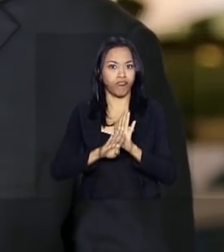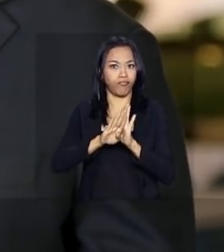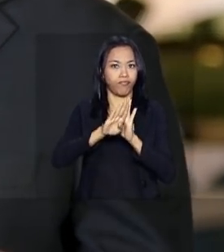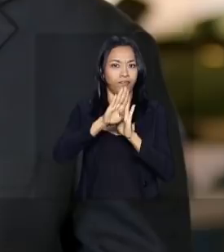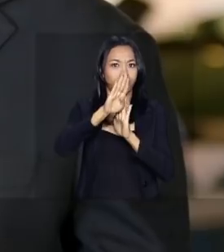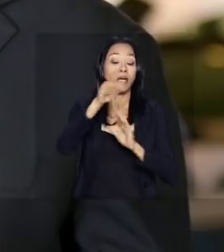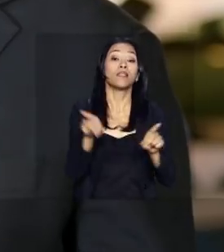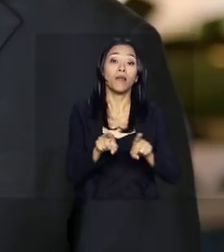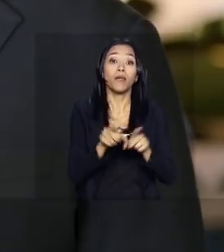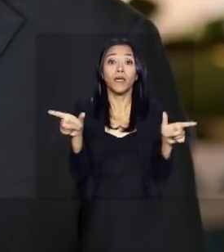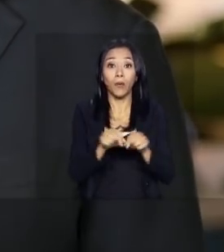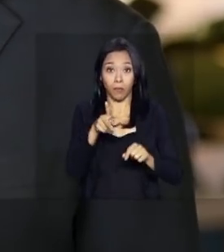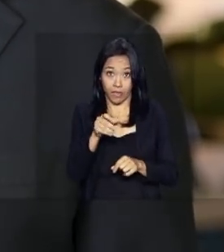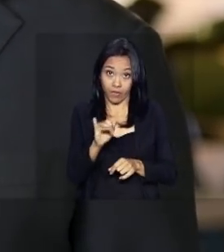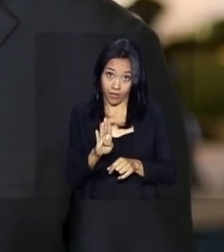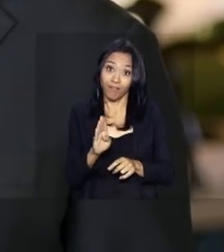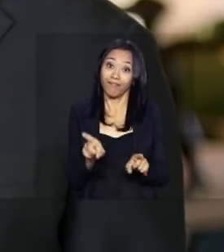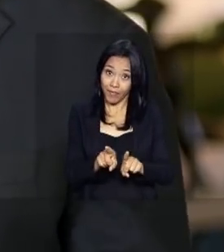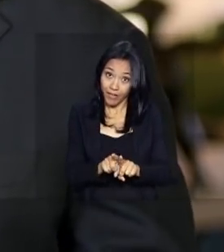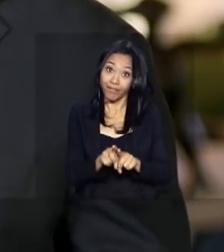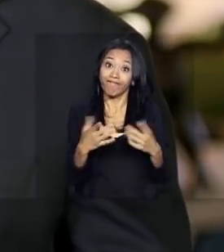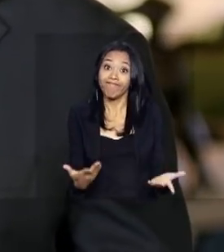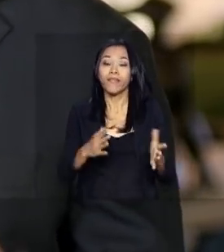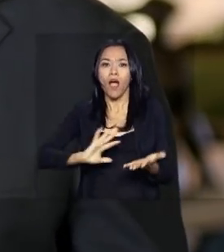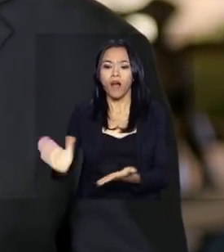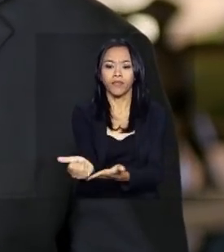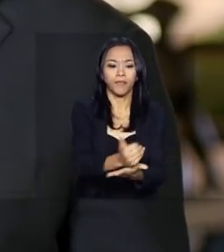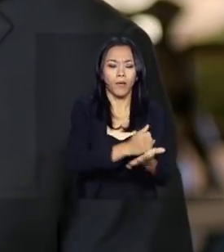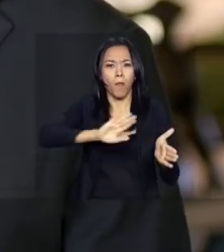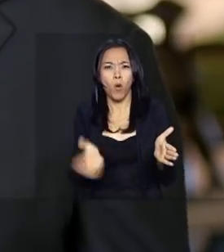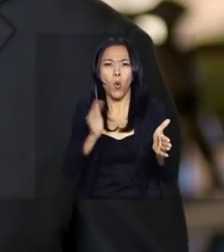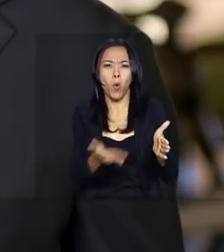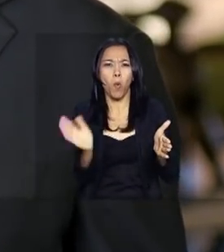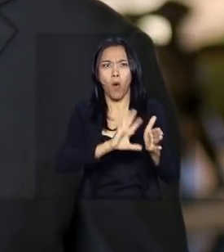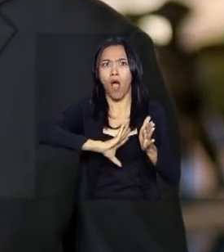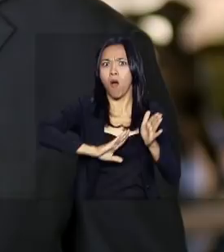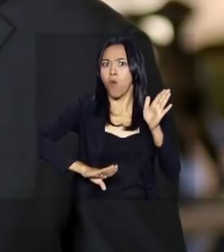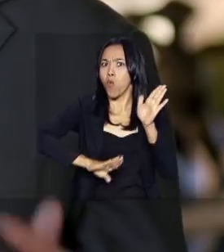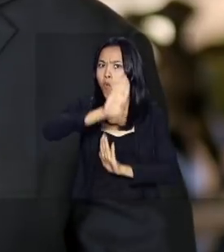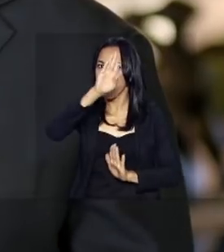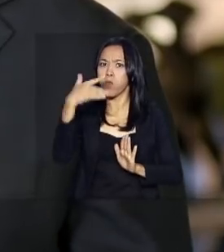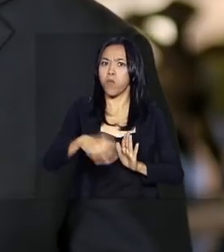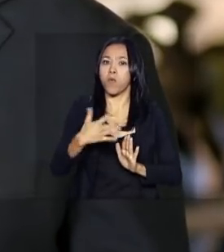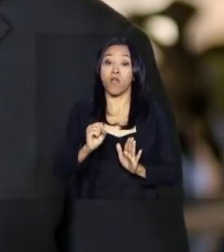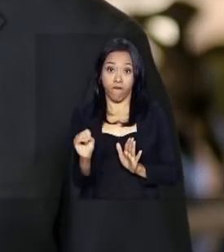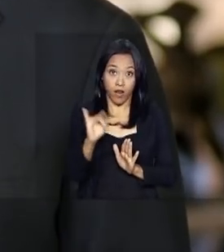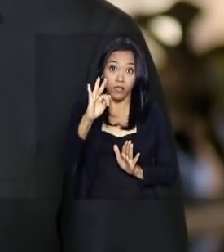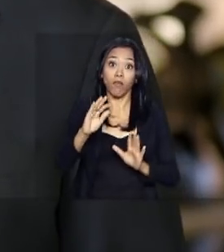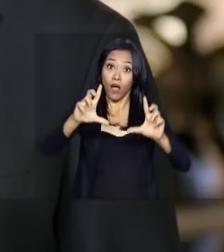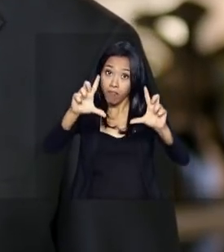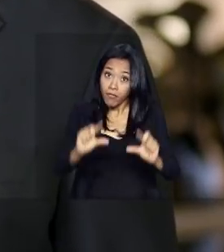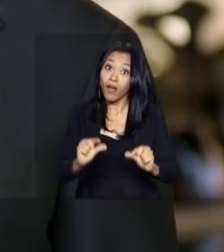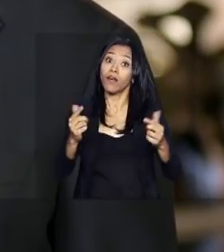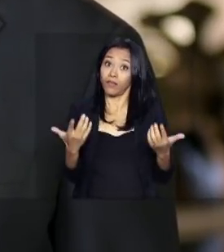o produto interno bruto também a safra agrícola quebra recordes a inflação está abaixo